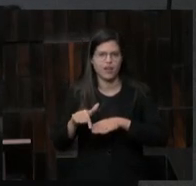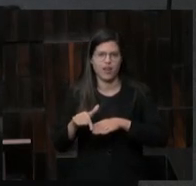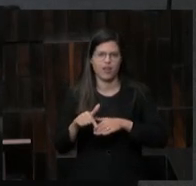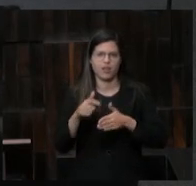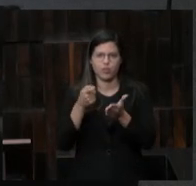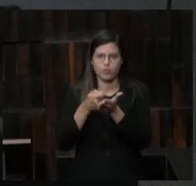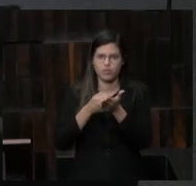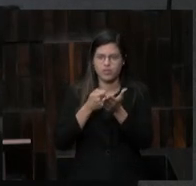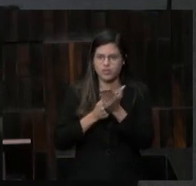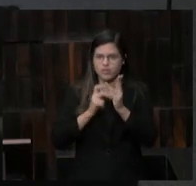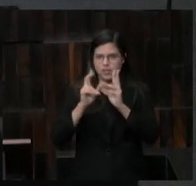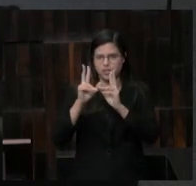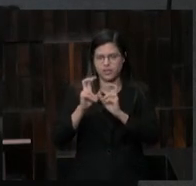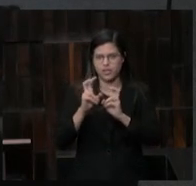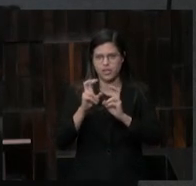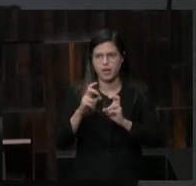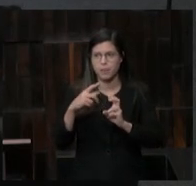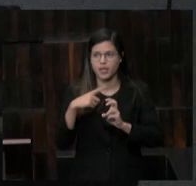Tem pessoas,